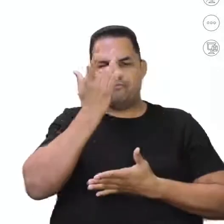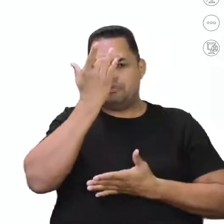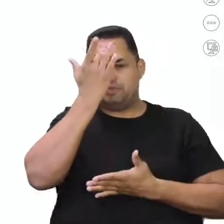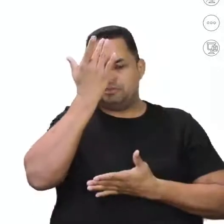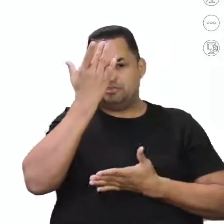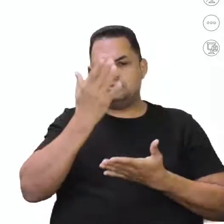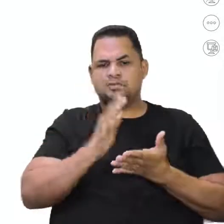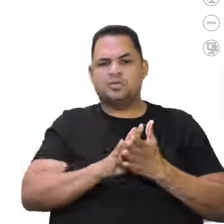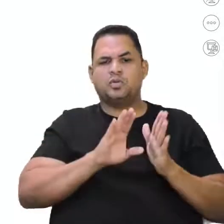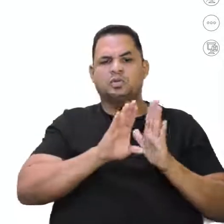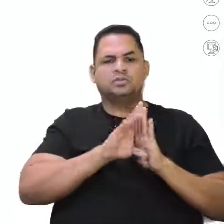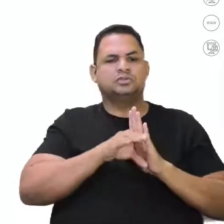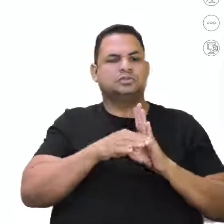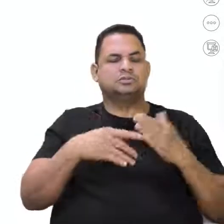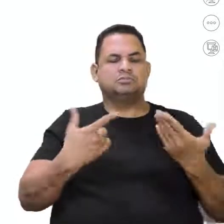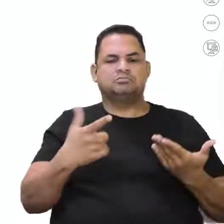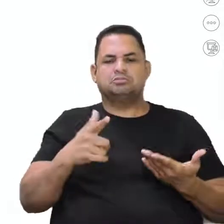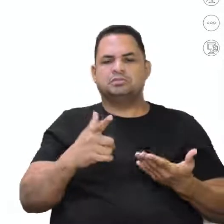temos aí,